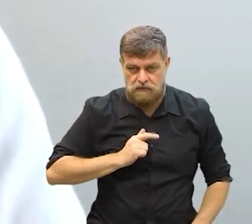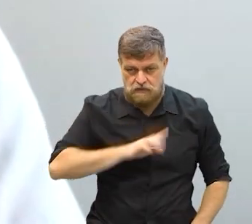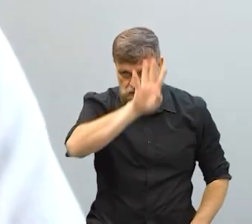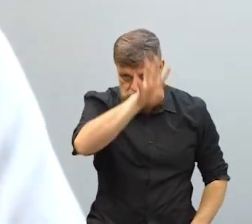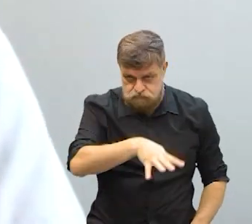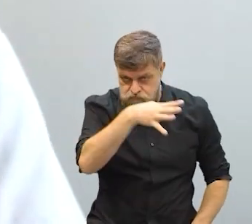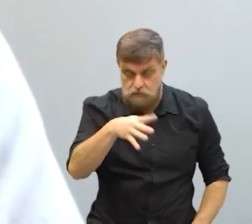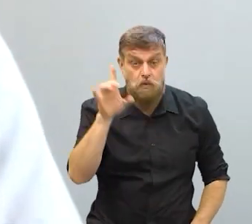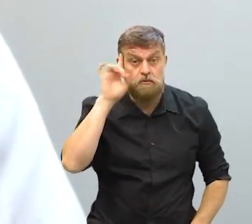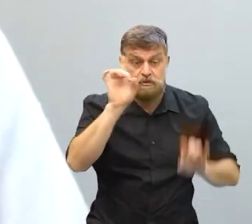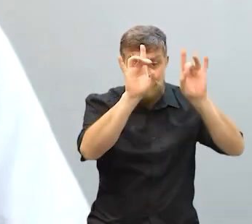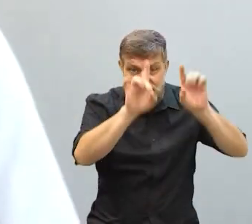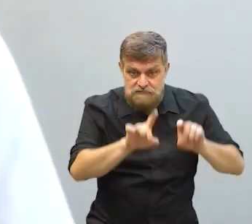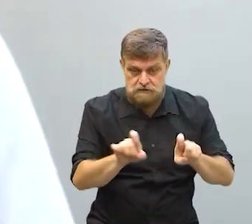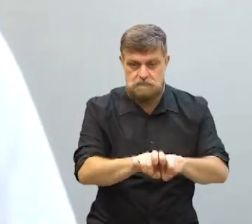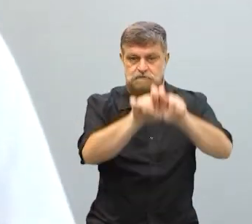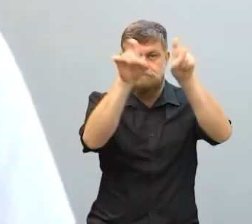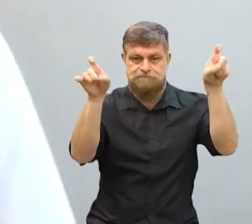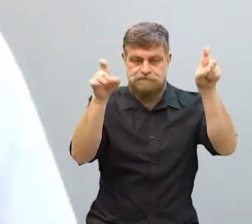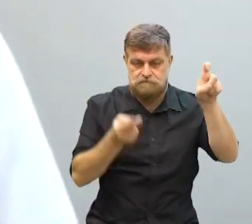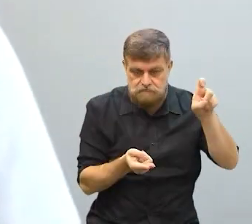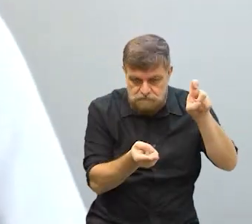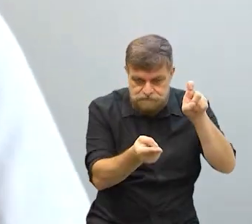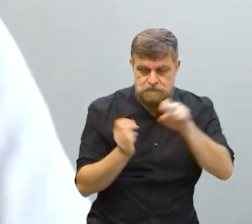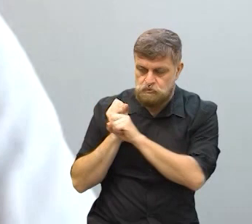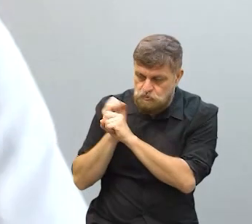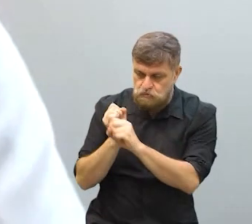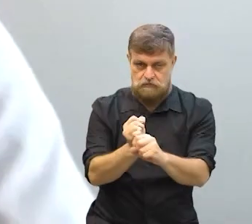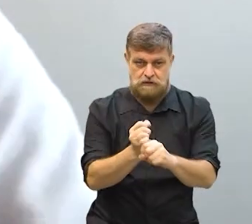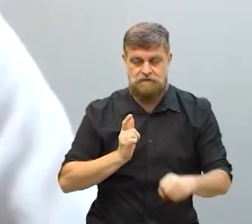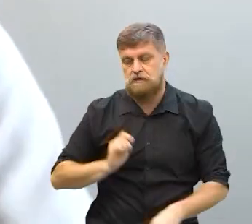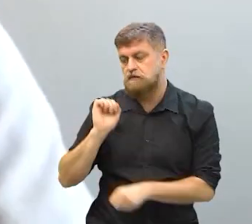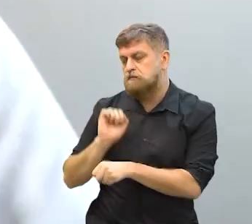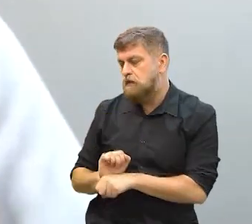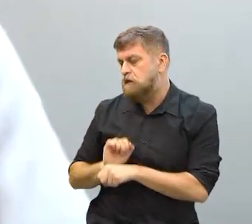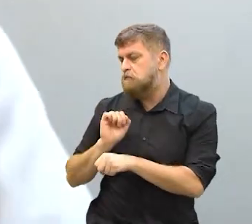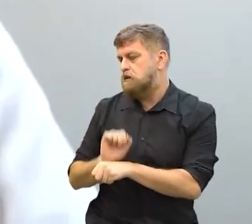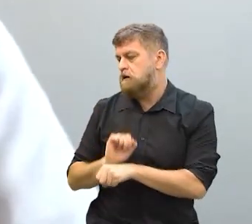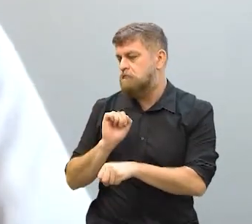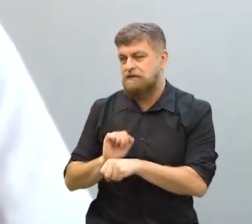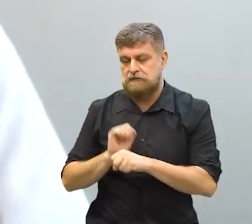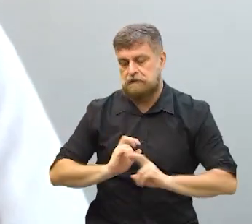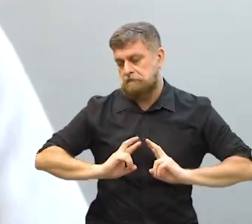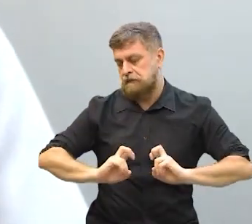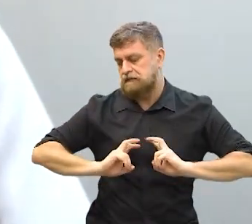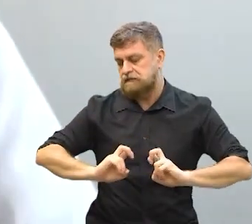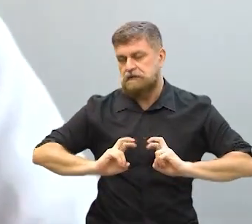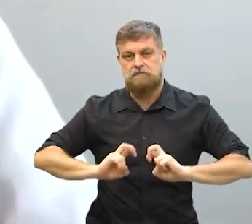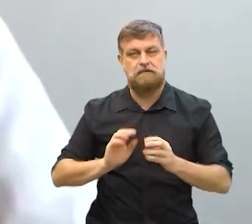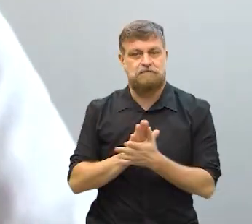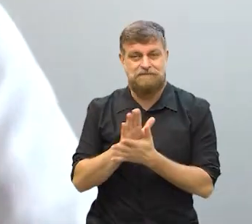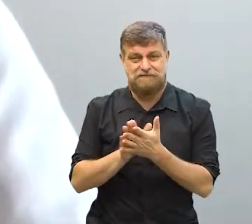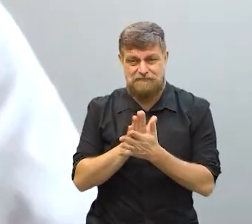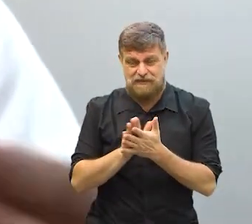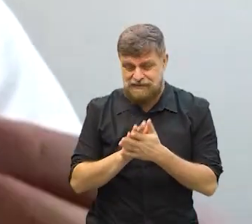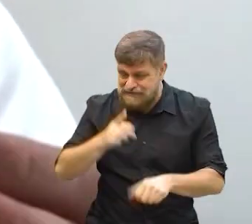seu calendário, pôr na sua agenda, que tem que fazer o exame anual. Porque se você fica esperando que venha a surgir o sintoma,